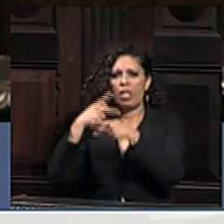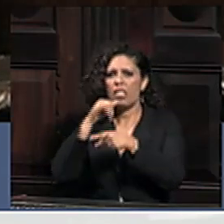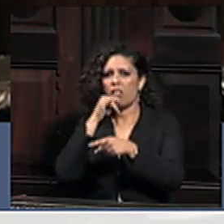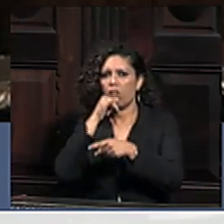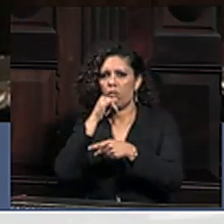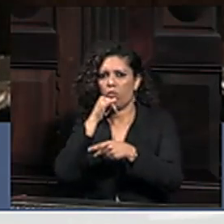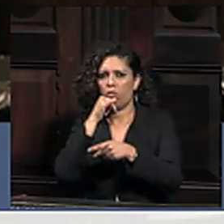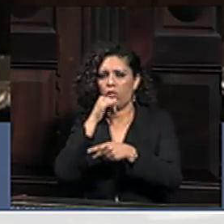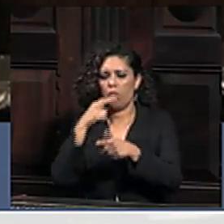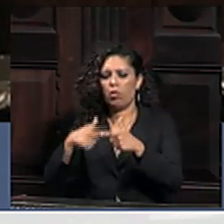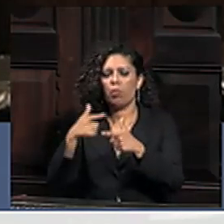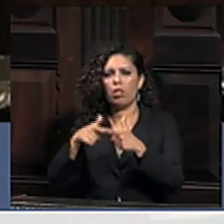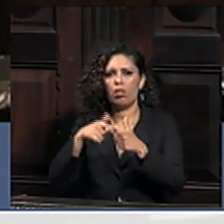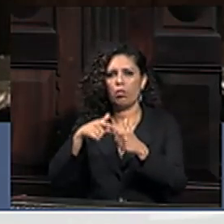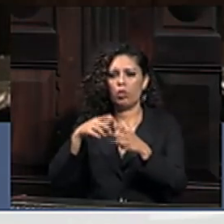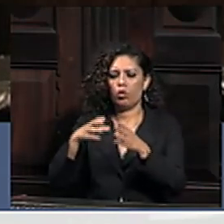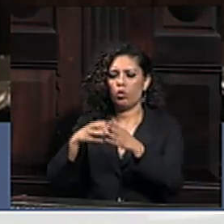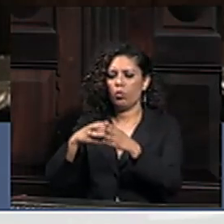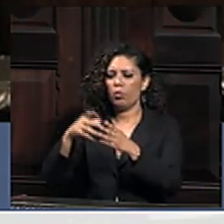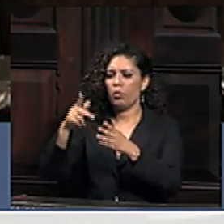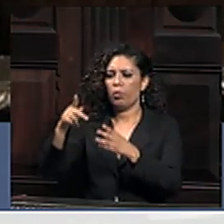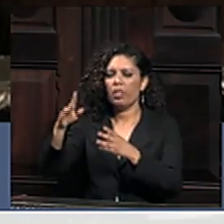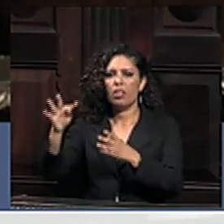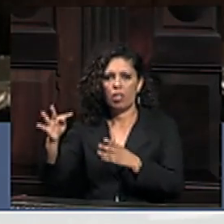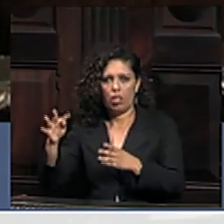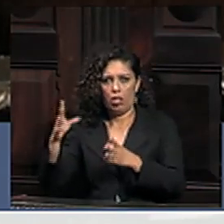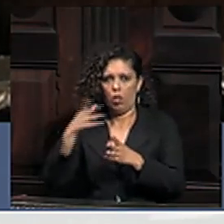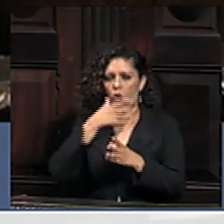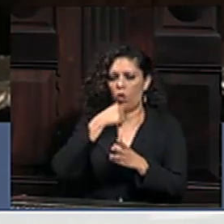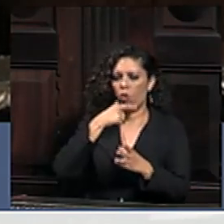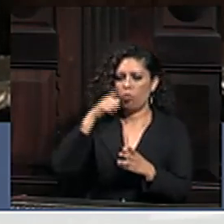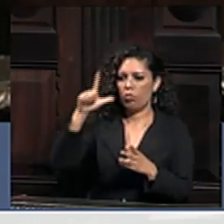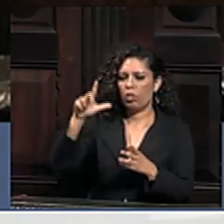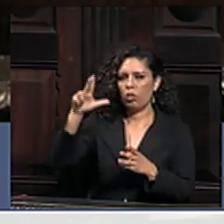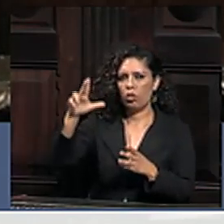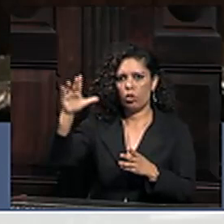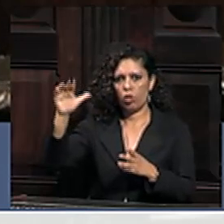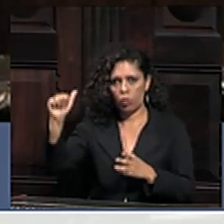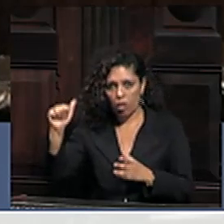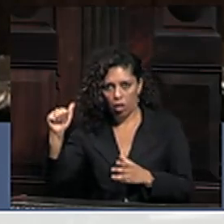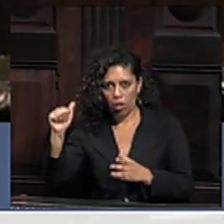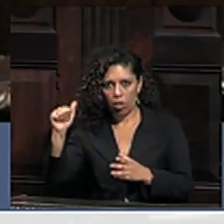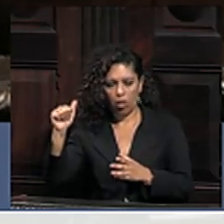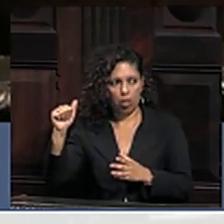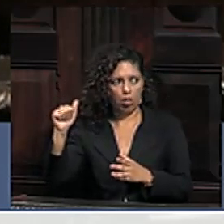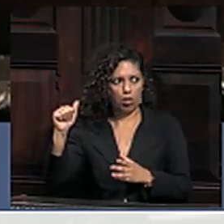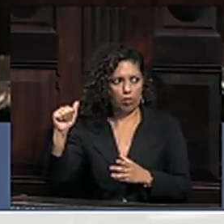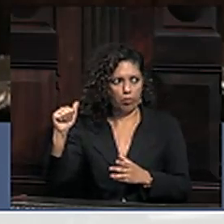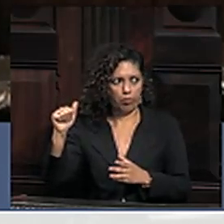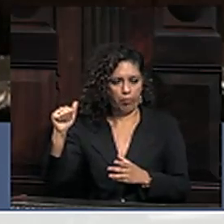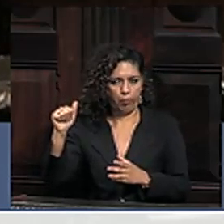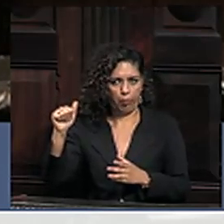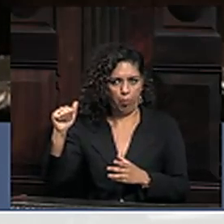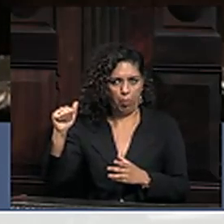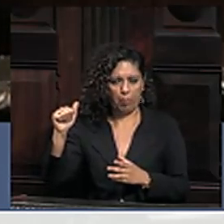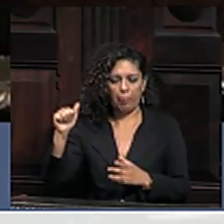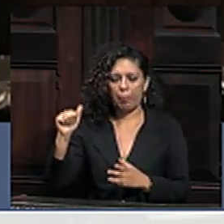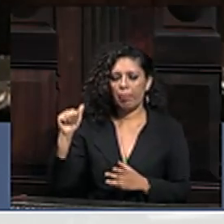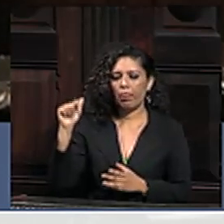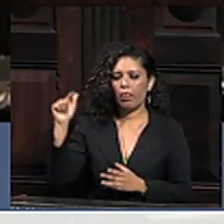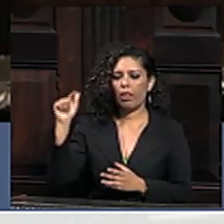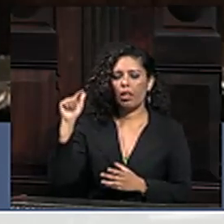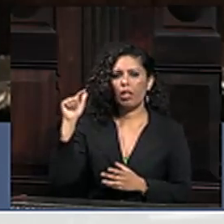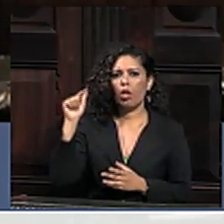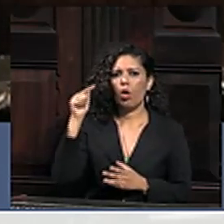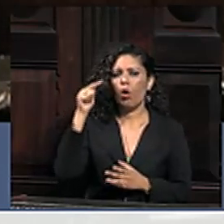que viabilizou, que justificou a condenação injusta de Lula, mesmo com o pronunciamento de um